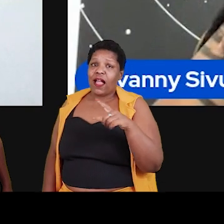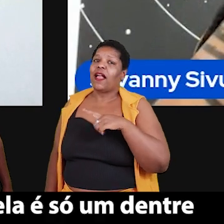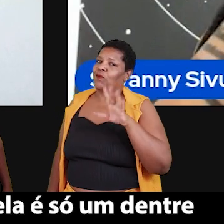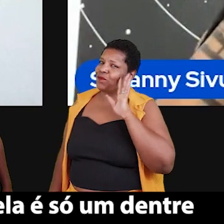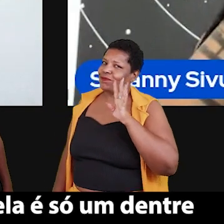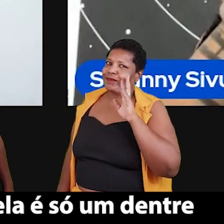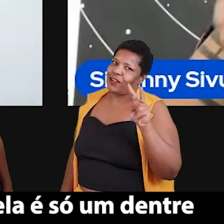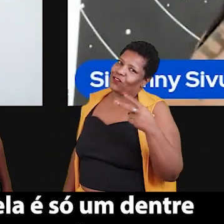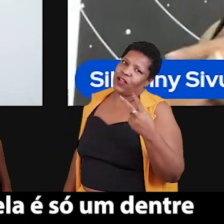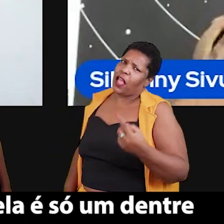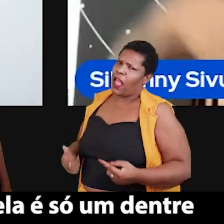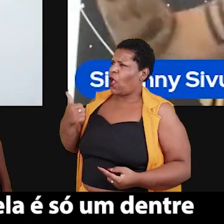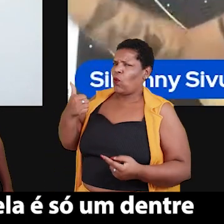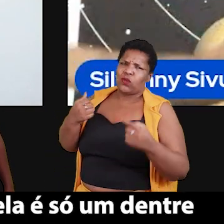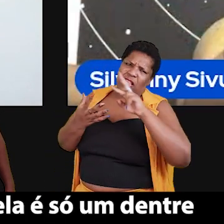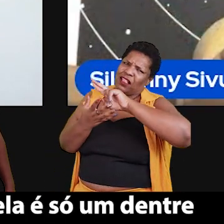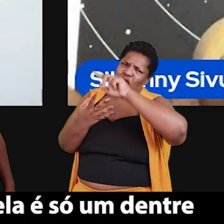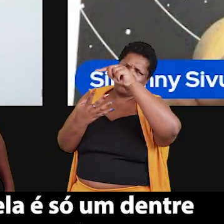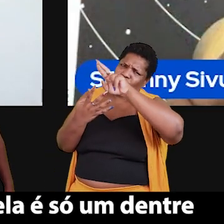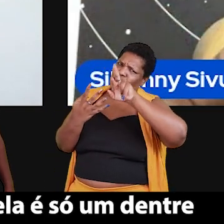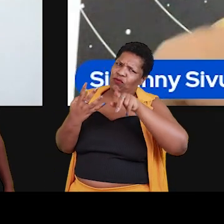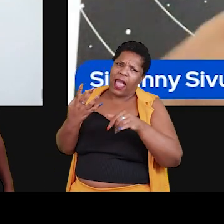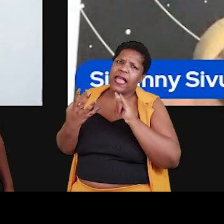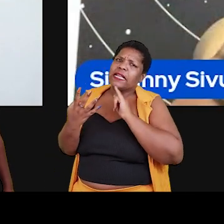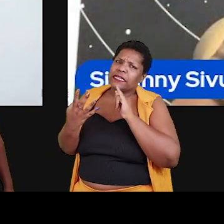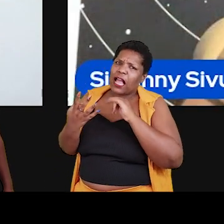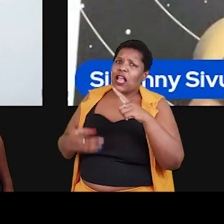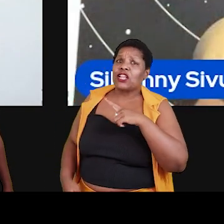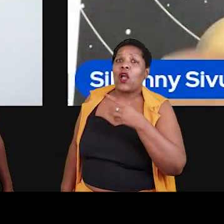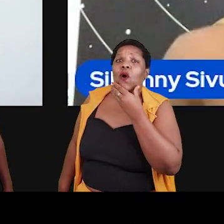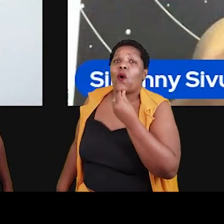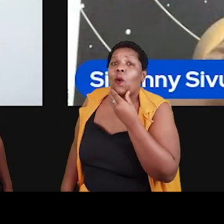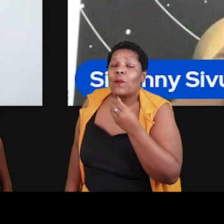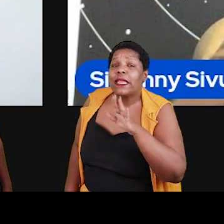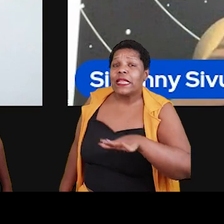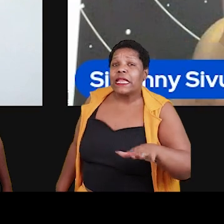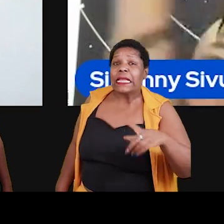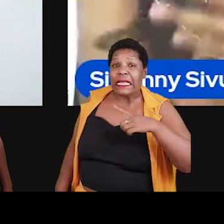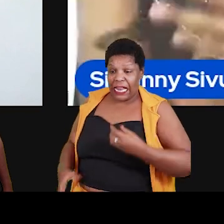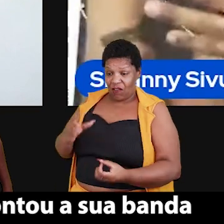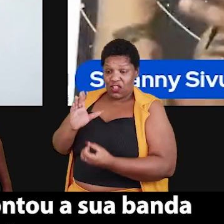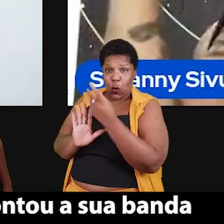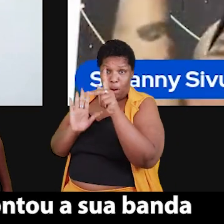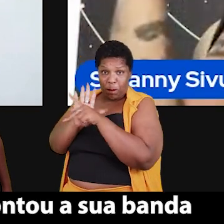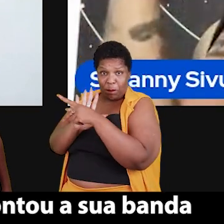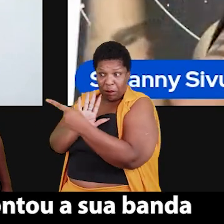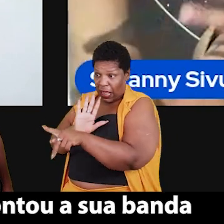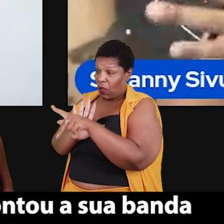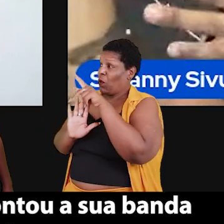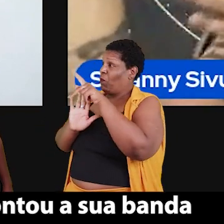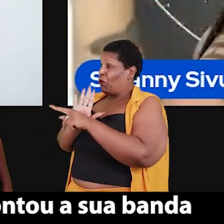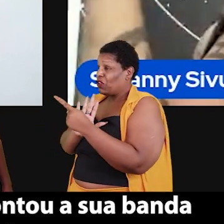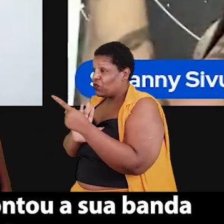muito legal de ver. Ela é só um dentre os vários exemplos que eu tenho. Eu tenho um menino que montou o seu projeto, que montou a